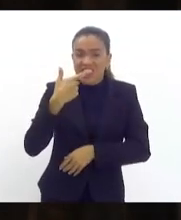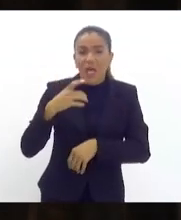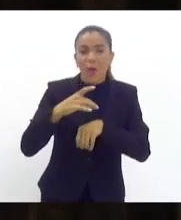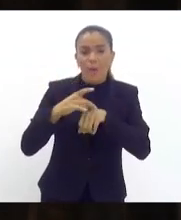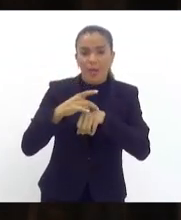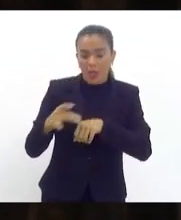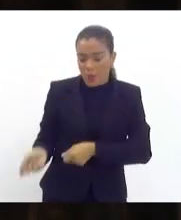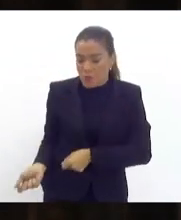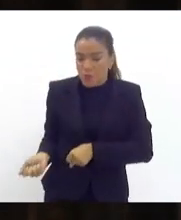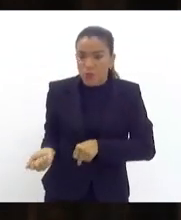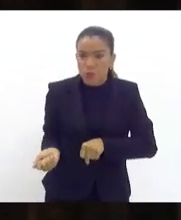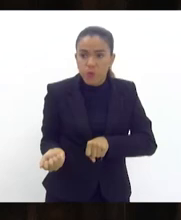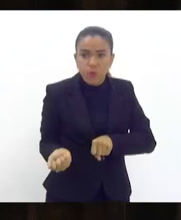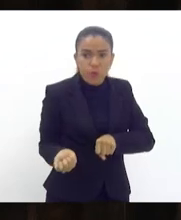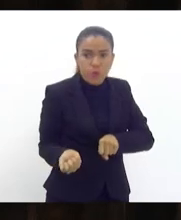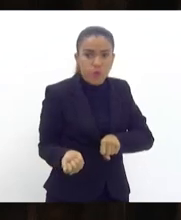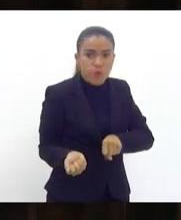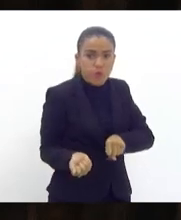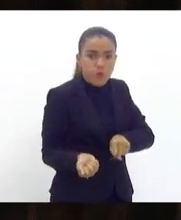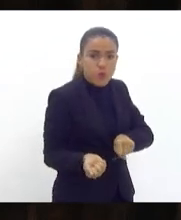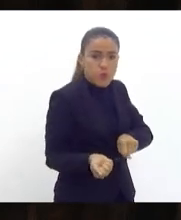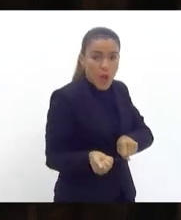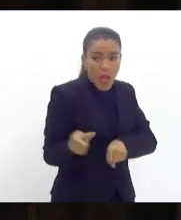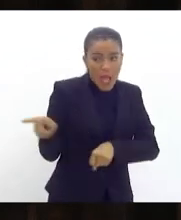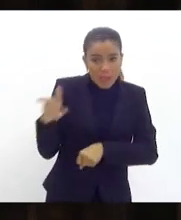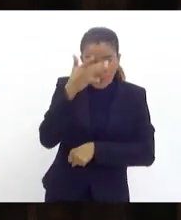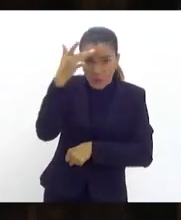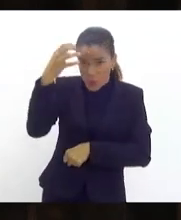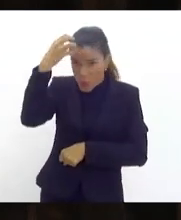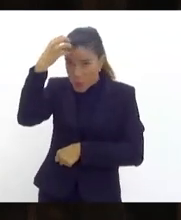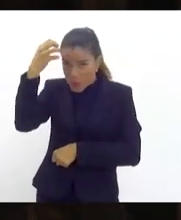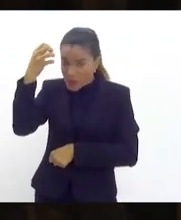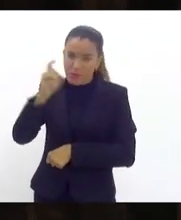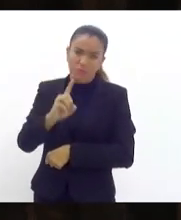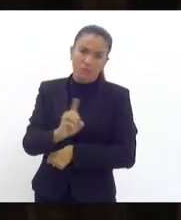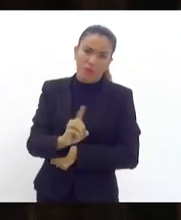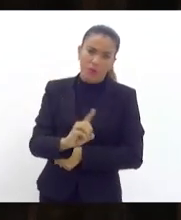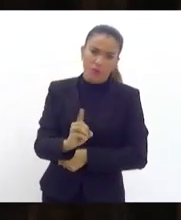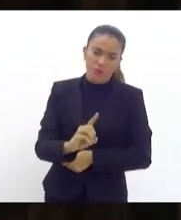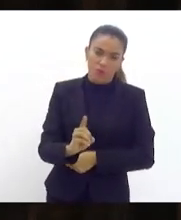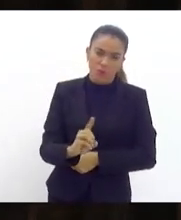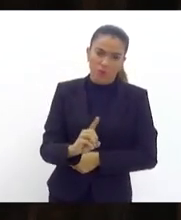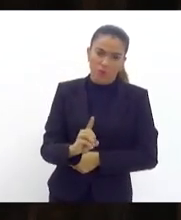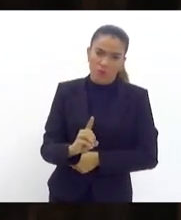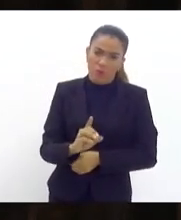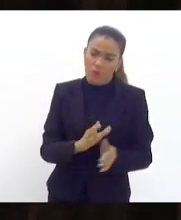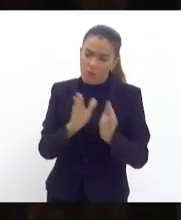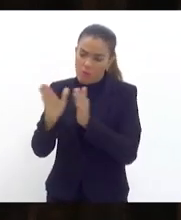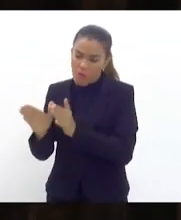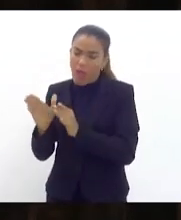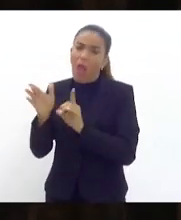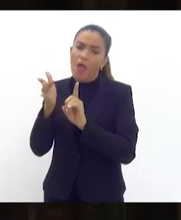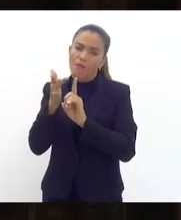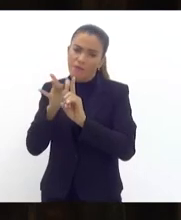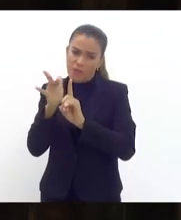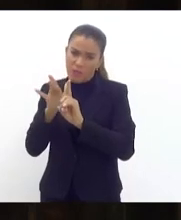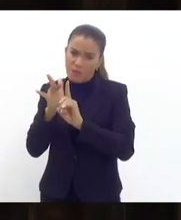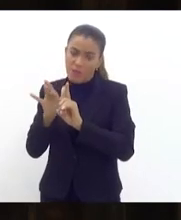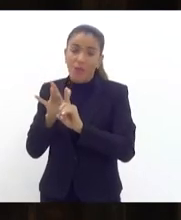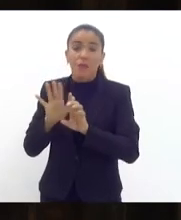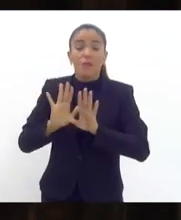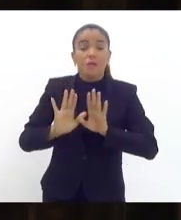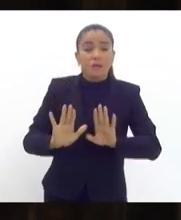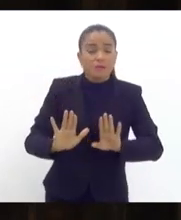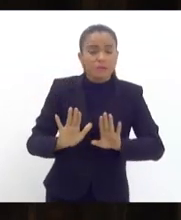rua essas pessoas são culpadas Não elas por um lado elas são vítimas Mas